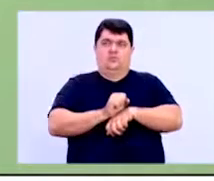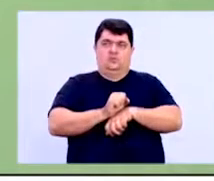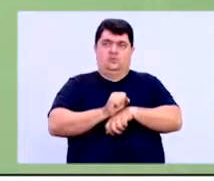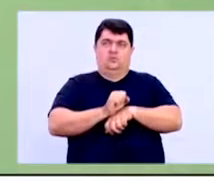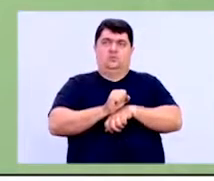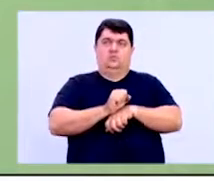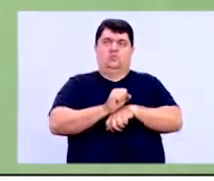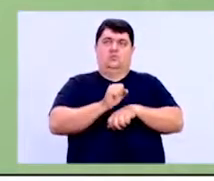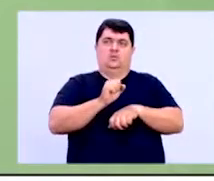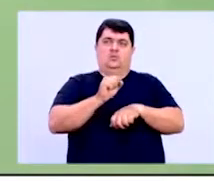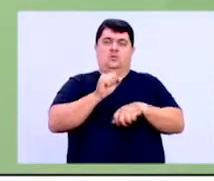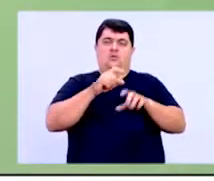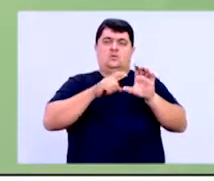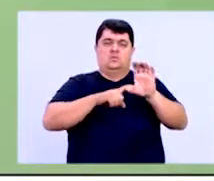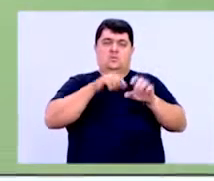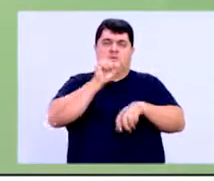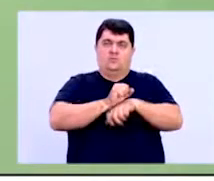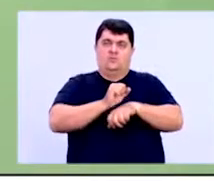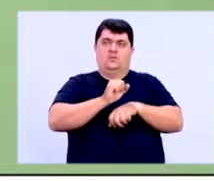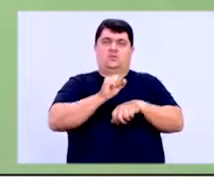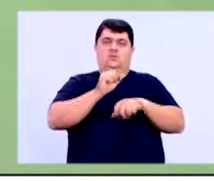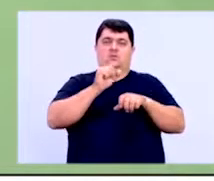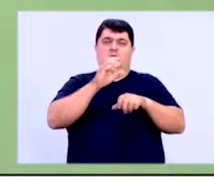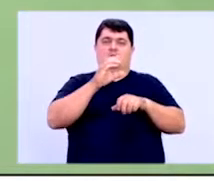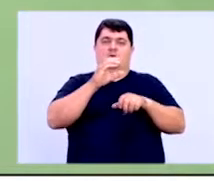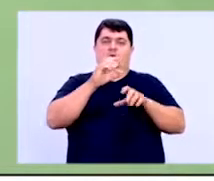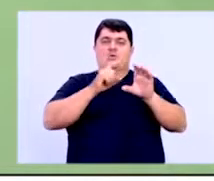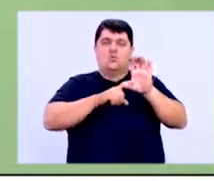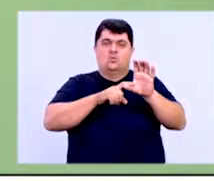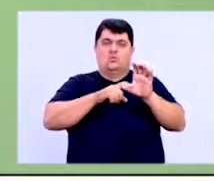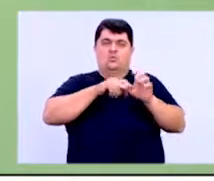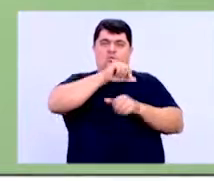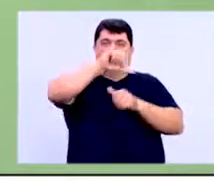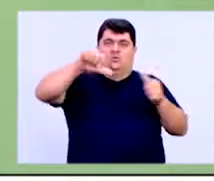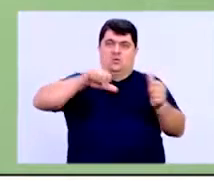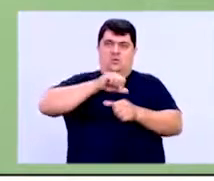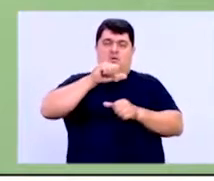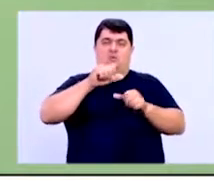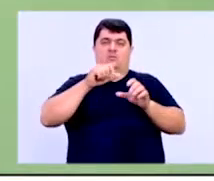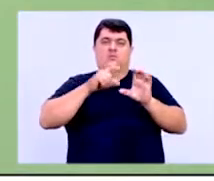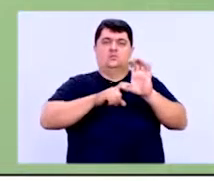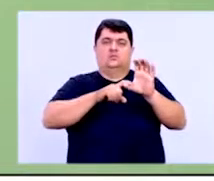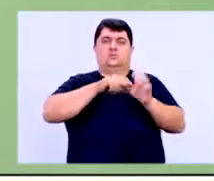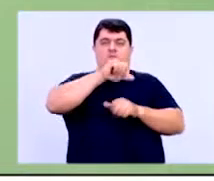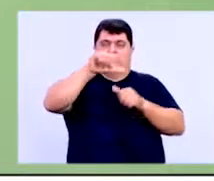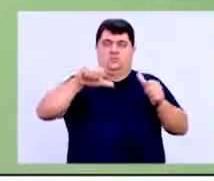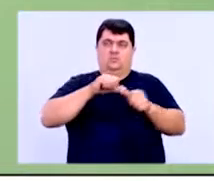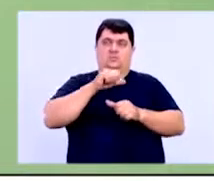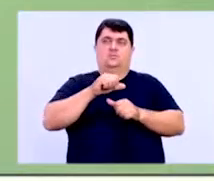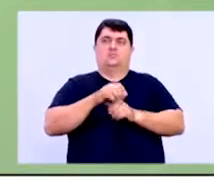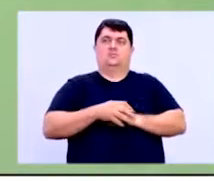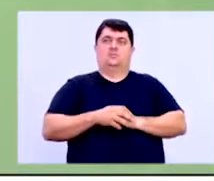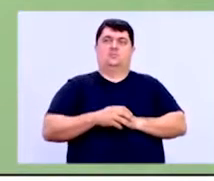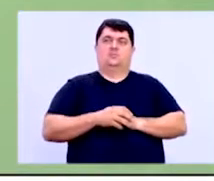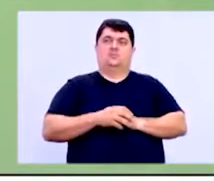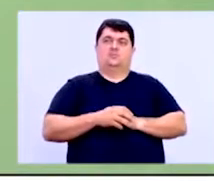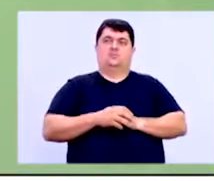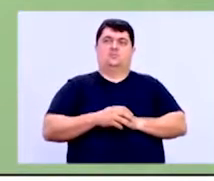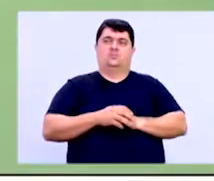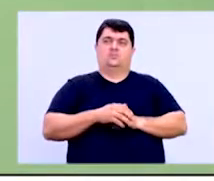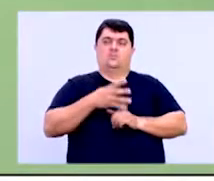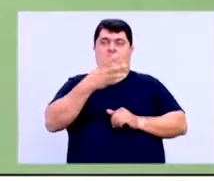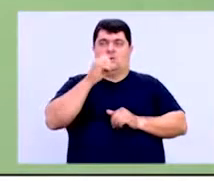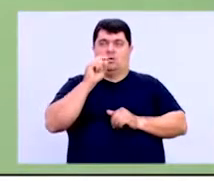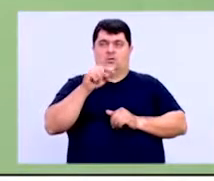despesas fixas, custo variável e despesas variáveis. Custos fixos, 100 mil, despesa variável, despesas fixas,